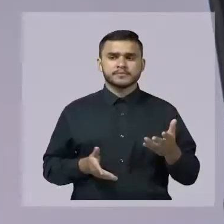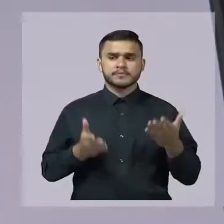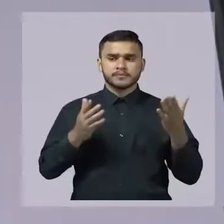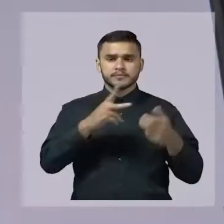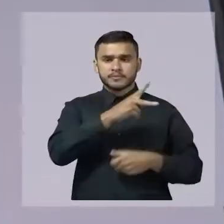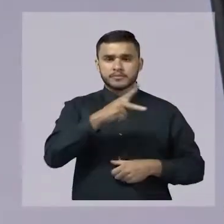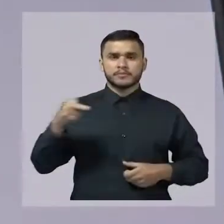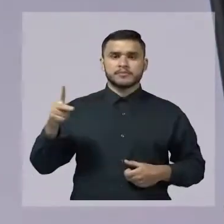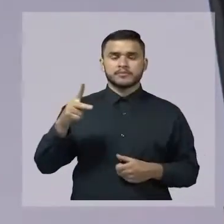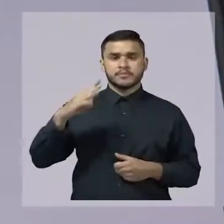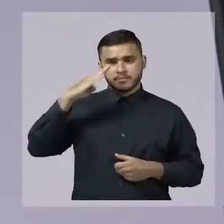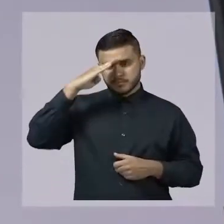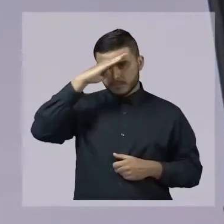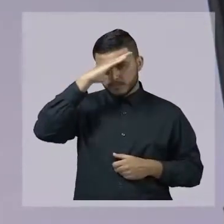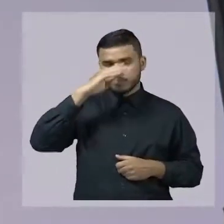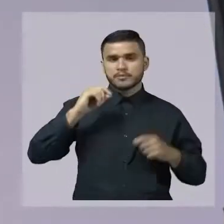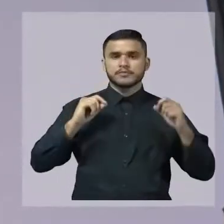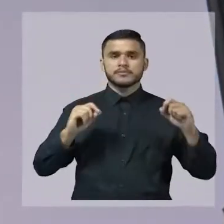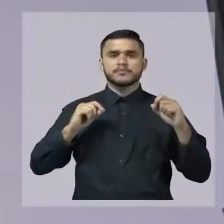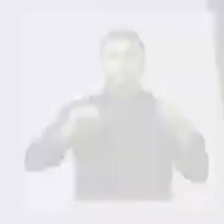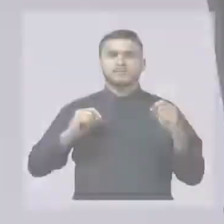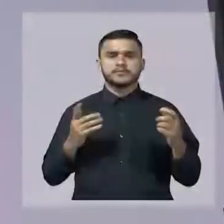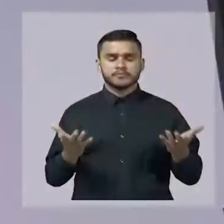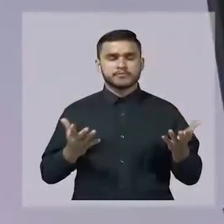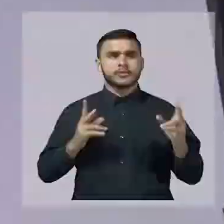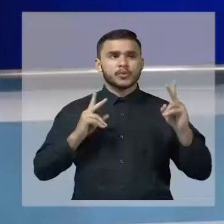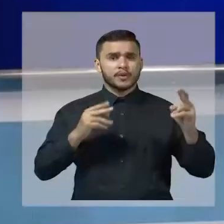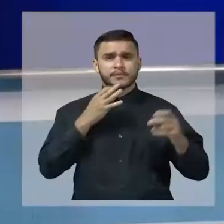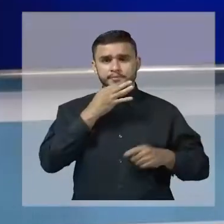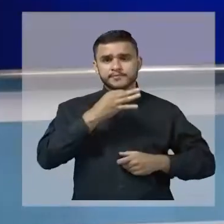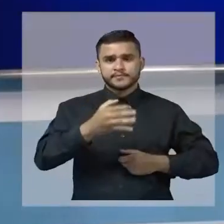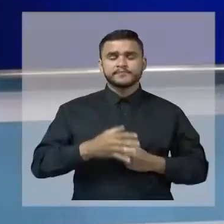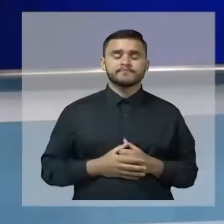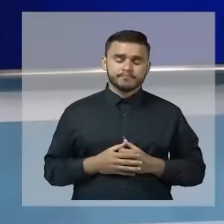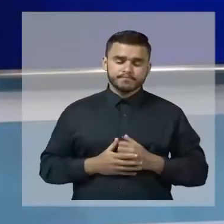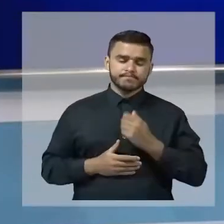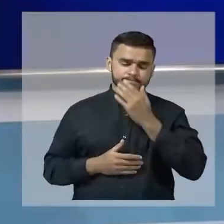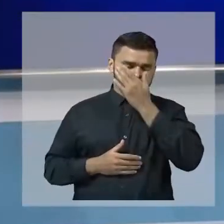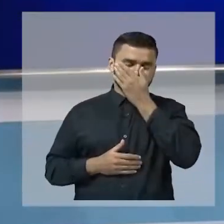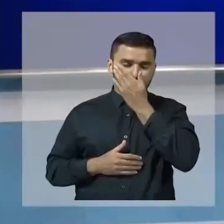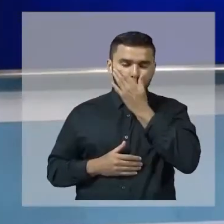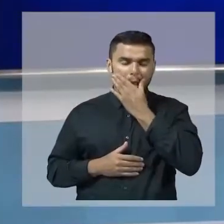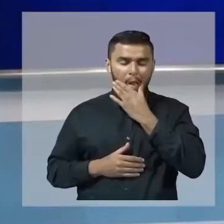o Bolsonaro, sobre esse último caso. Professor Valmir, apesar do